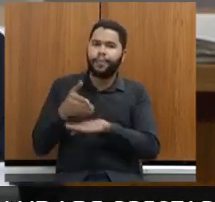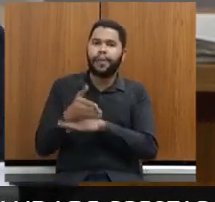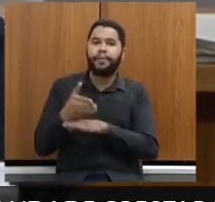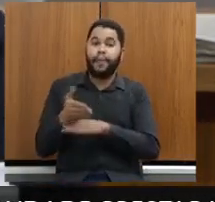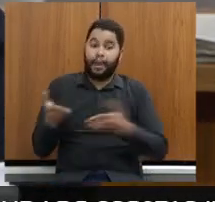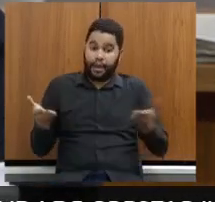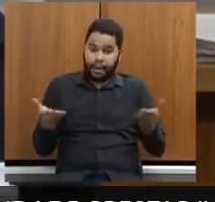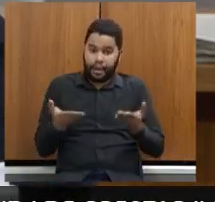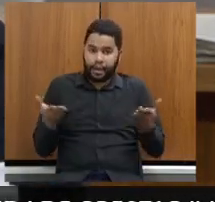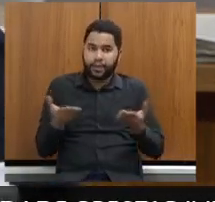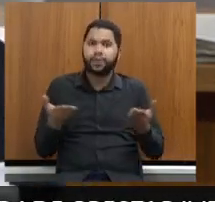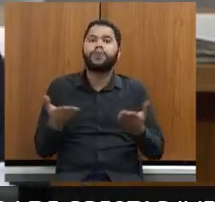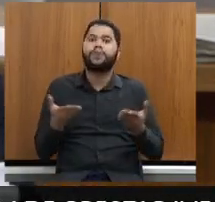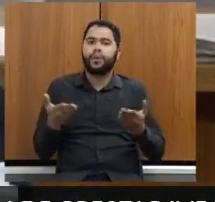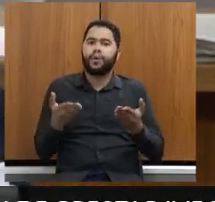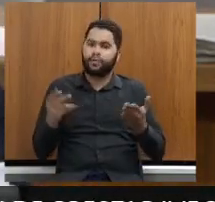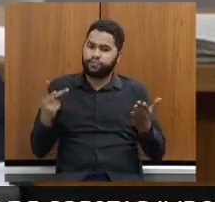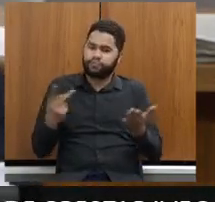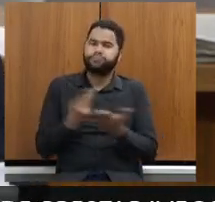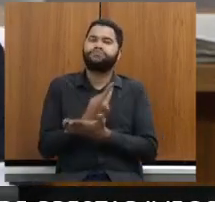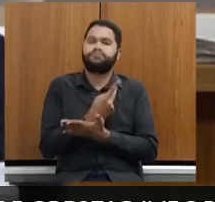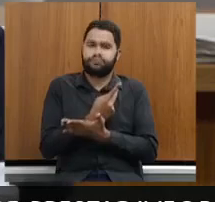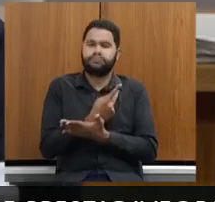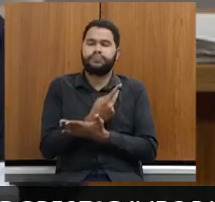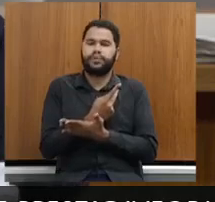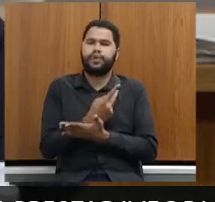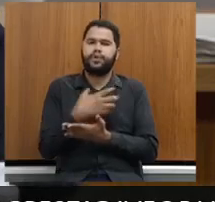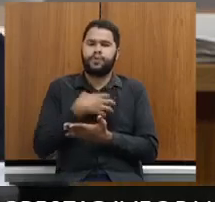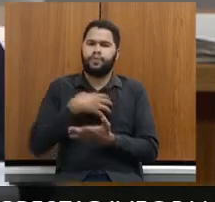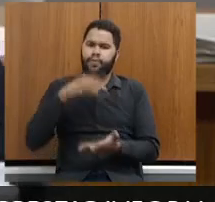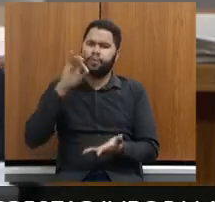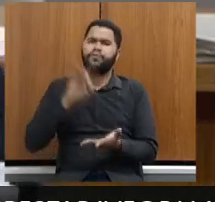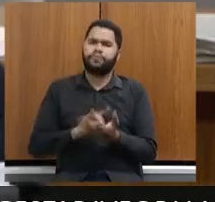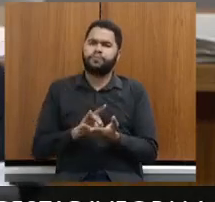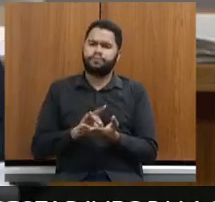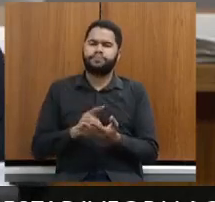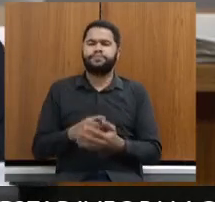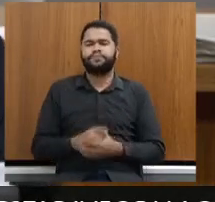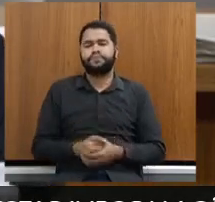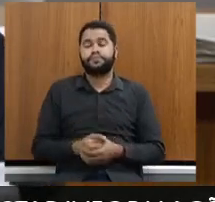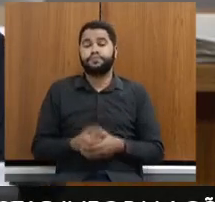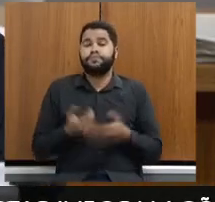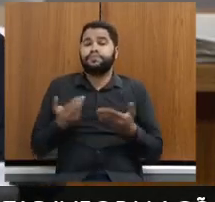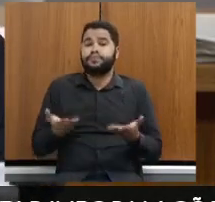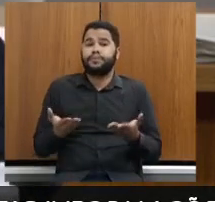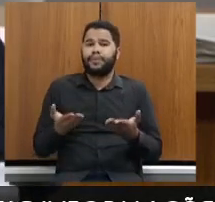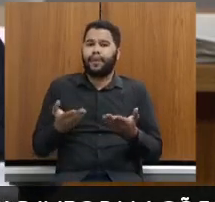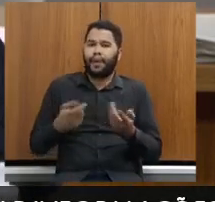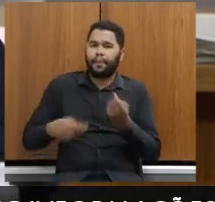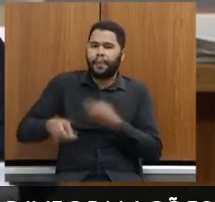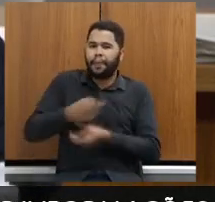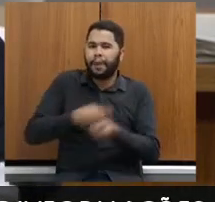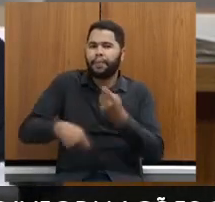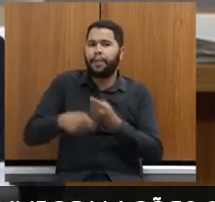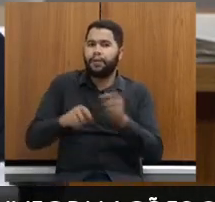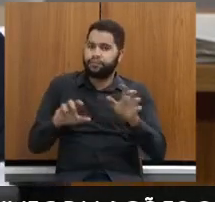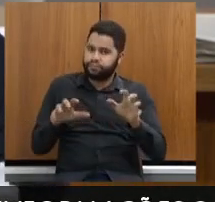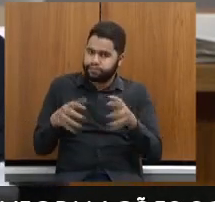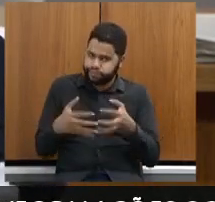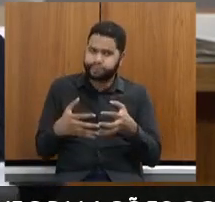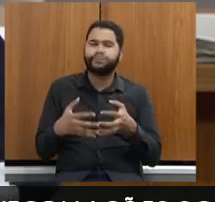graças a Deus agora elas elas acontecem e acontecem de forma verdadeira de forma real Então essas operações elas são